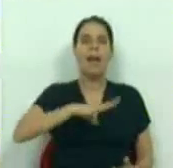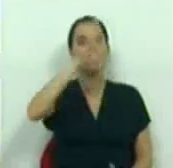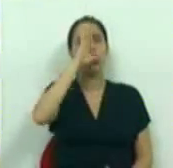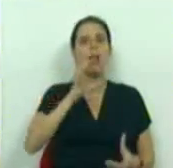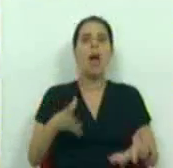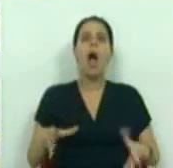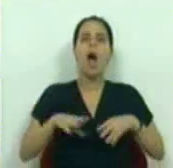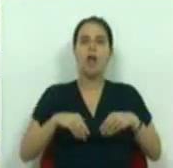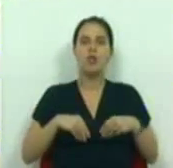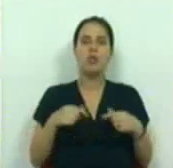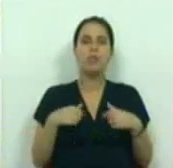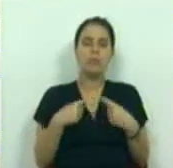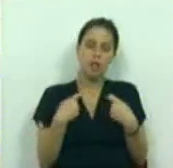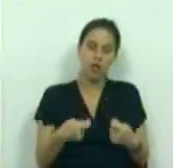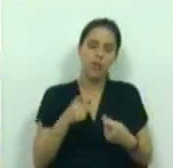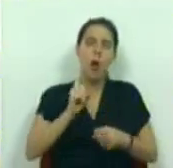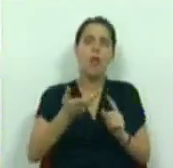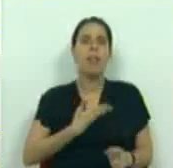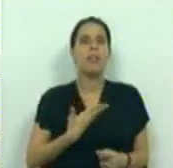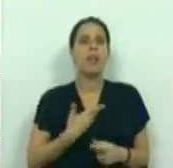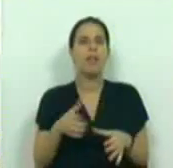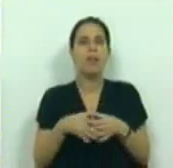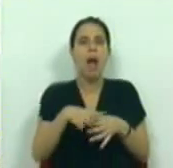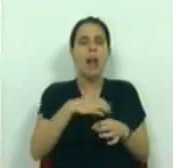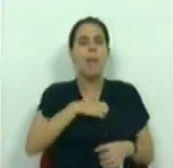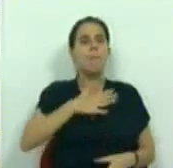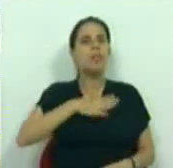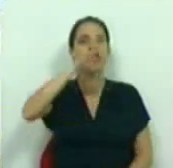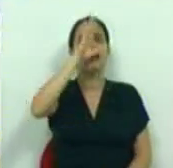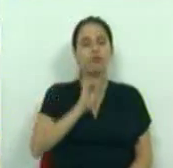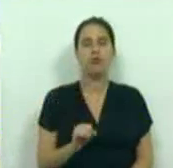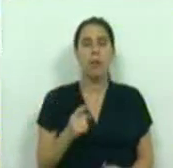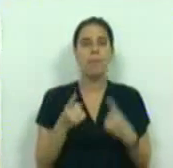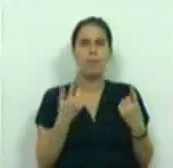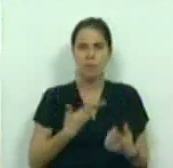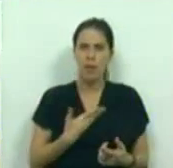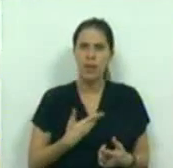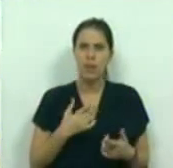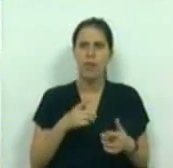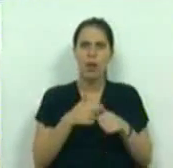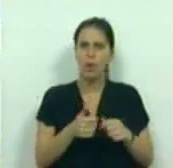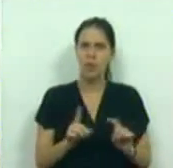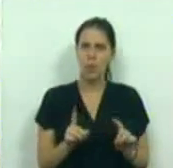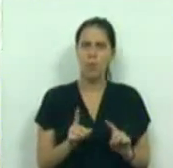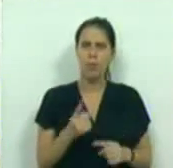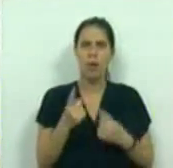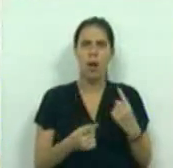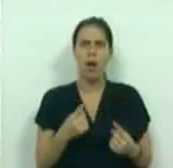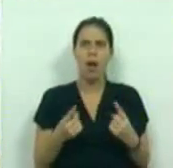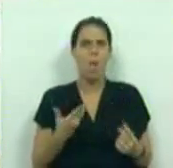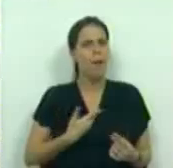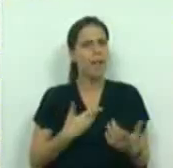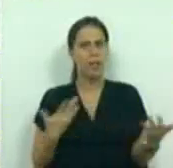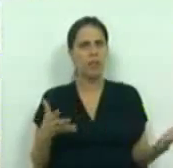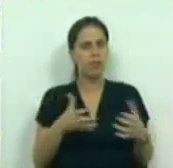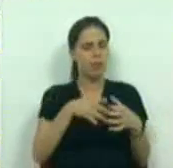Estado assumisse o que eram os encargos das dívidas do setor empresarial do Estado. Havia alguma dívida que não estava a ser cumprida? Havia alguma